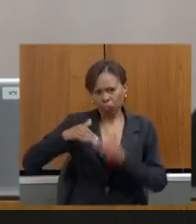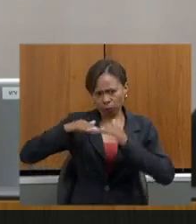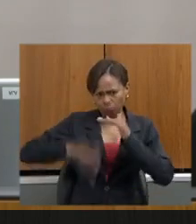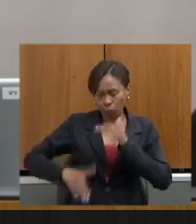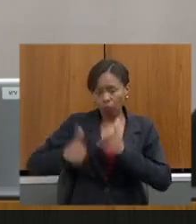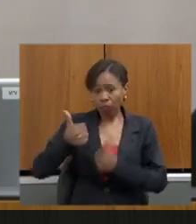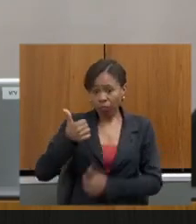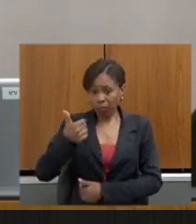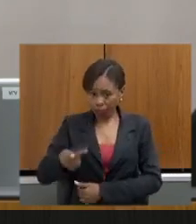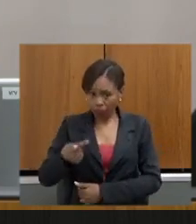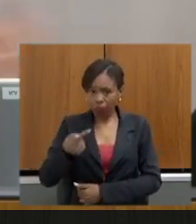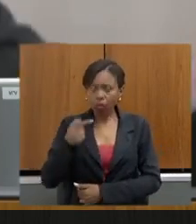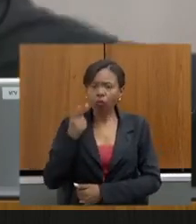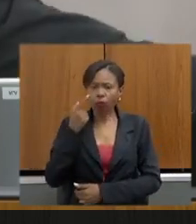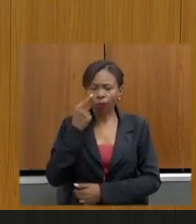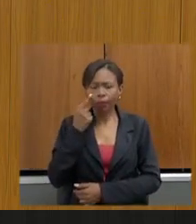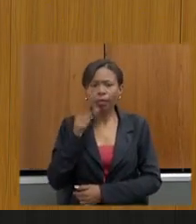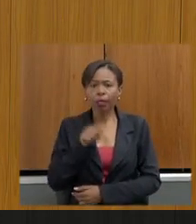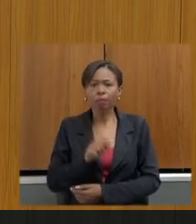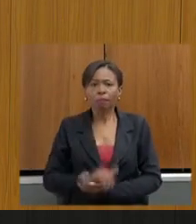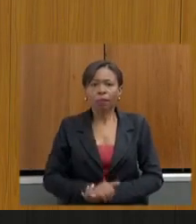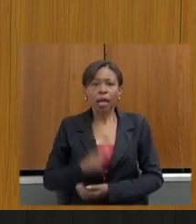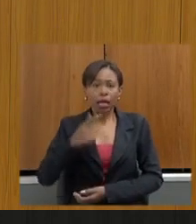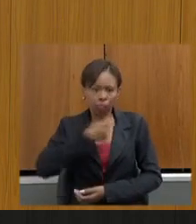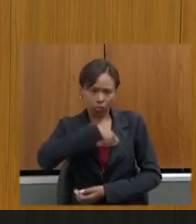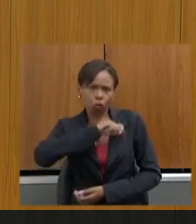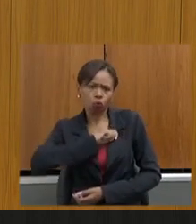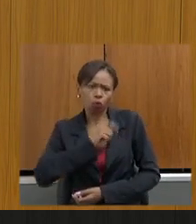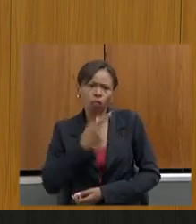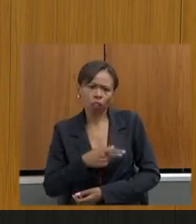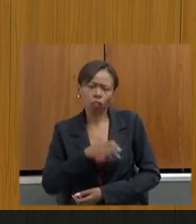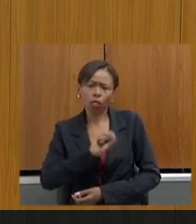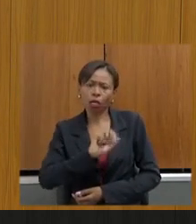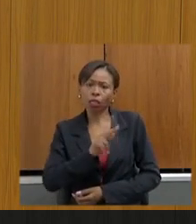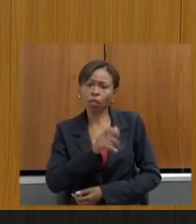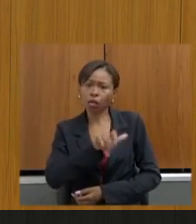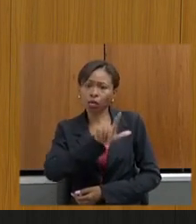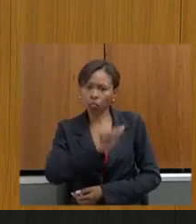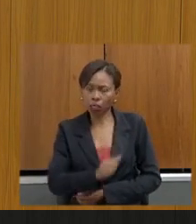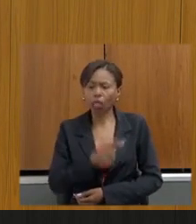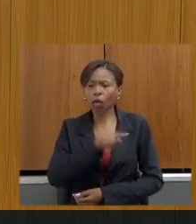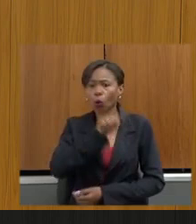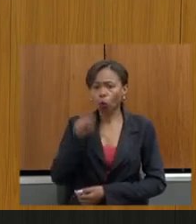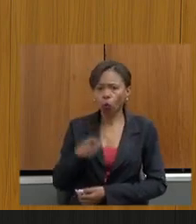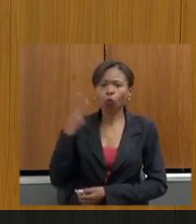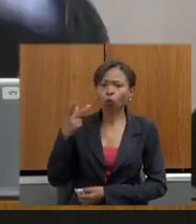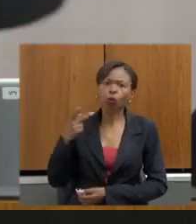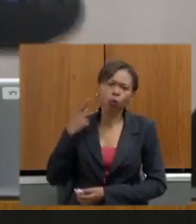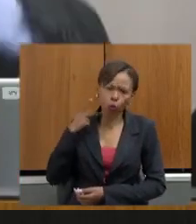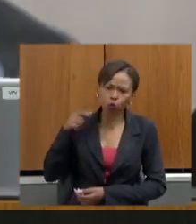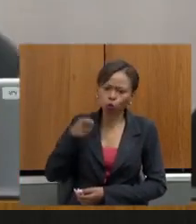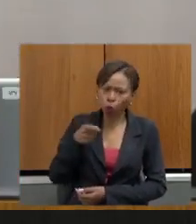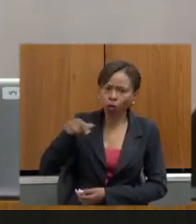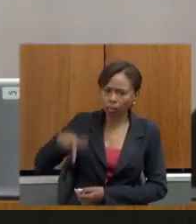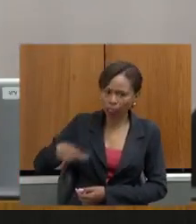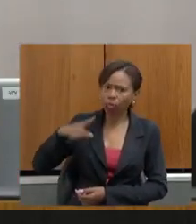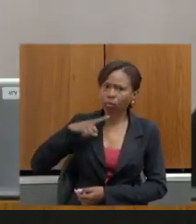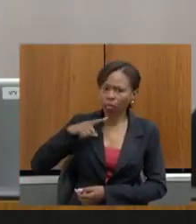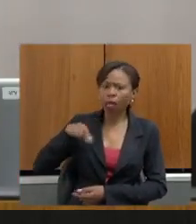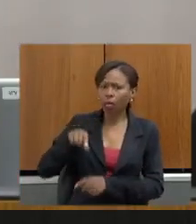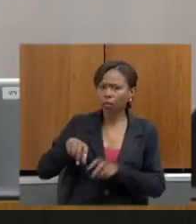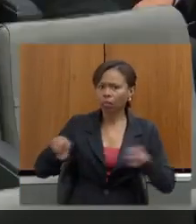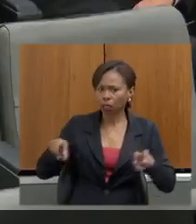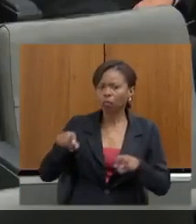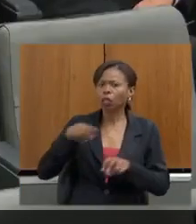aqui a Sheila mann até uma delegada e um promotor e um Sargento aqui na mesa né todos nós com muita experiência Doutor Joaquim ali no